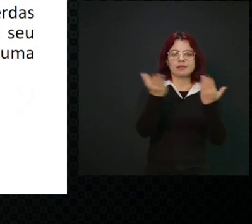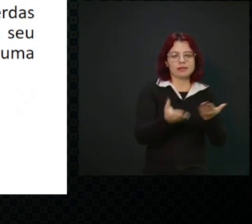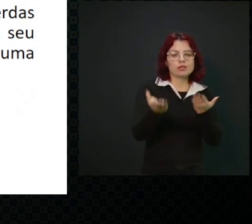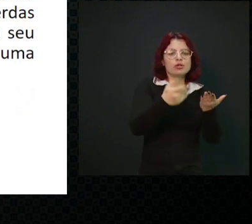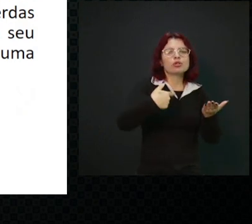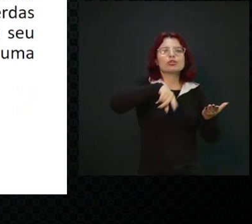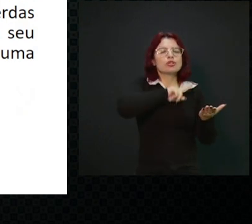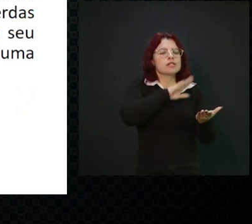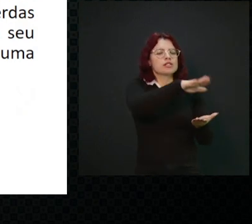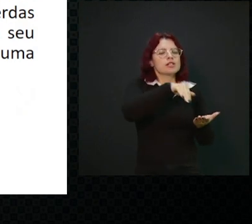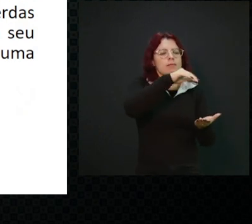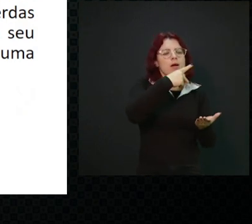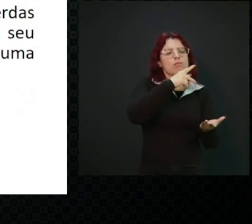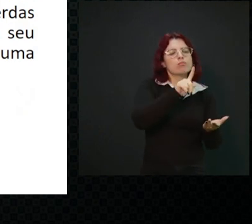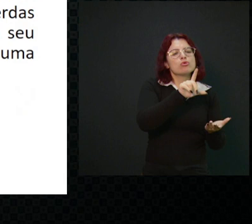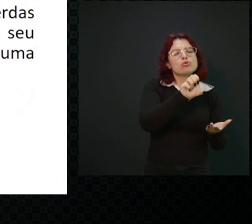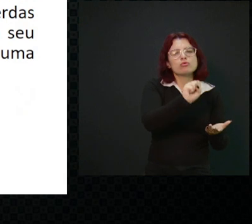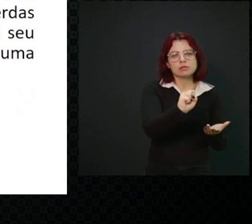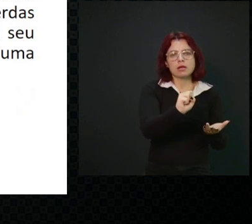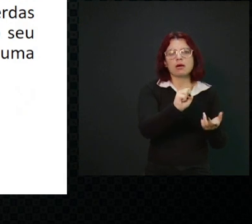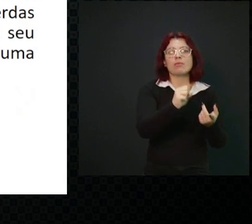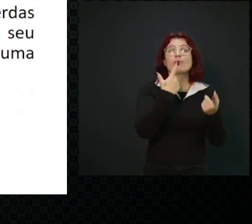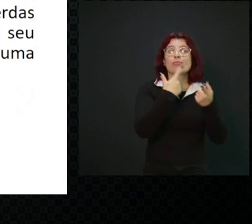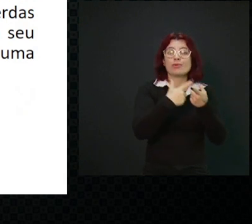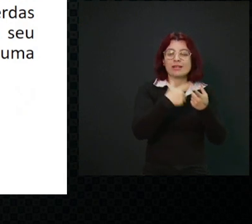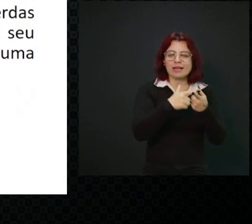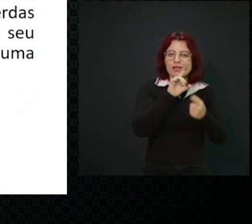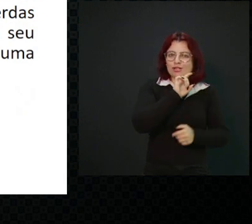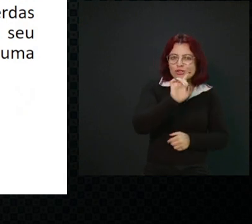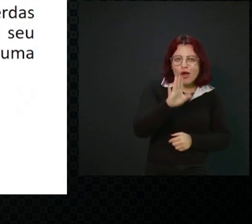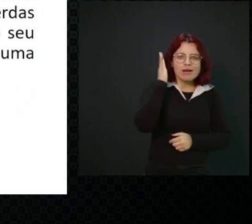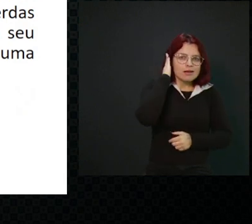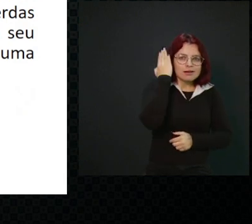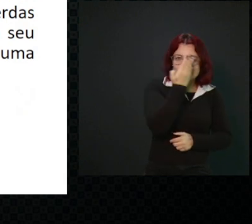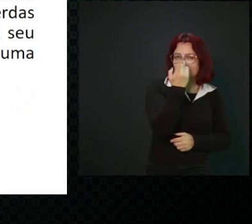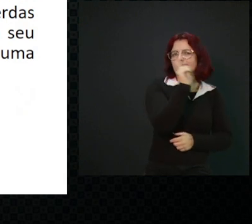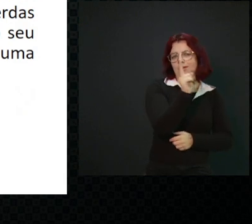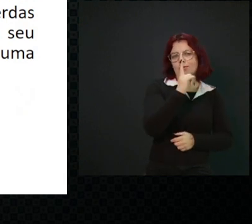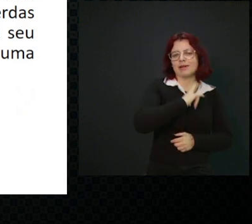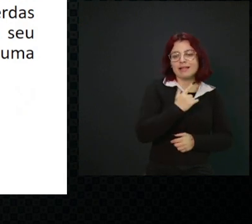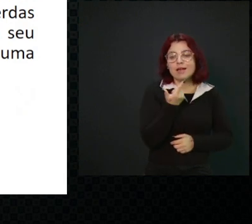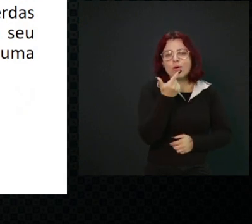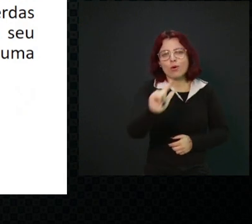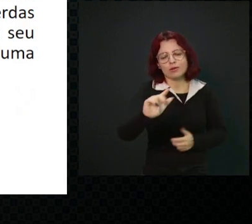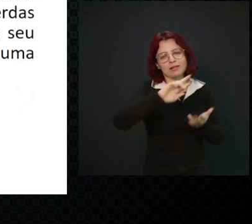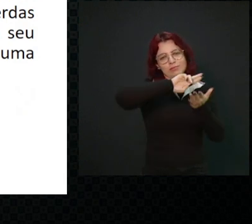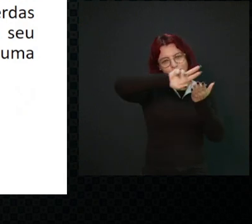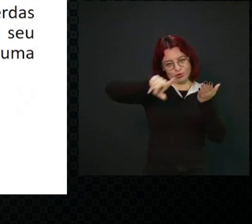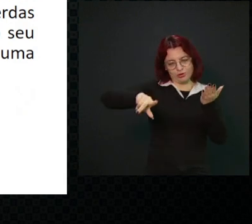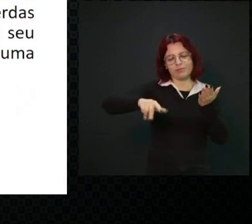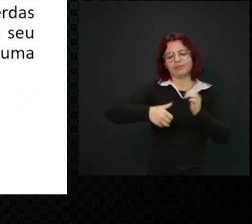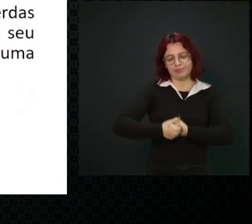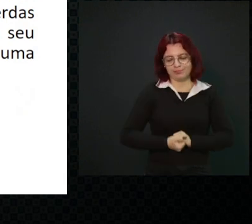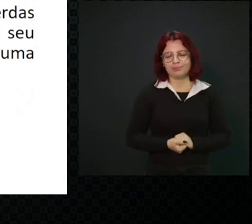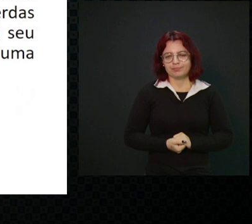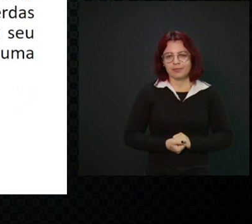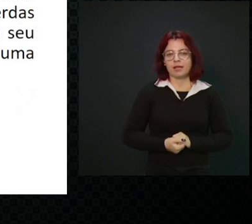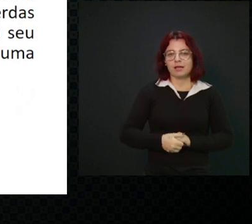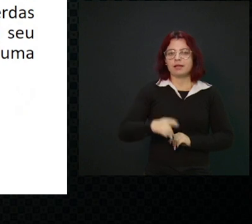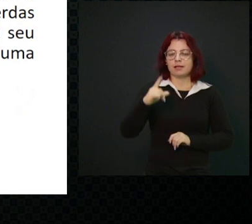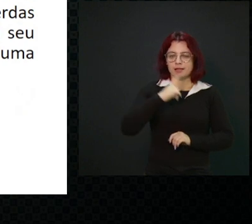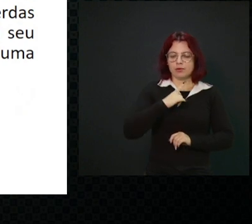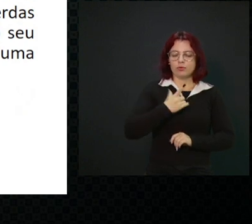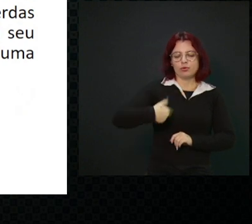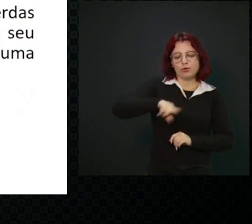vai ser somente uma pessoa com surdo-cegueira. Ele entra na categoria, na classificação de surdo-cegueira